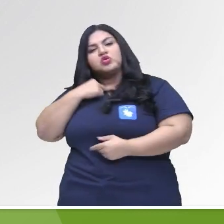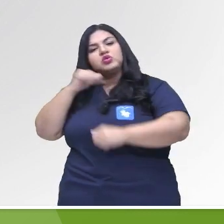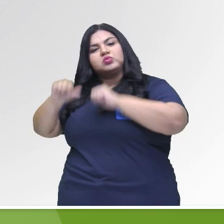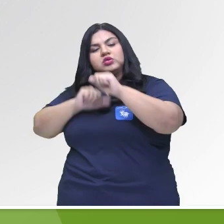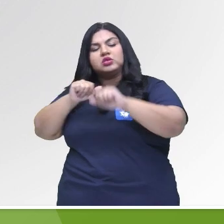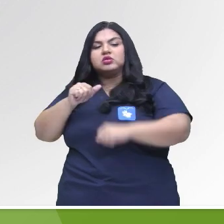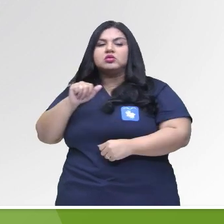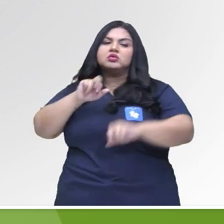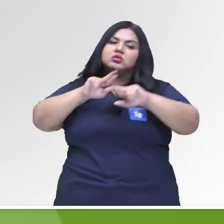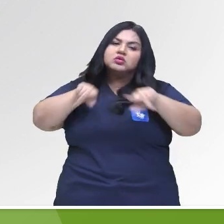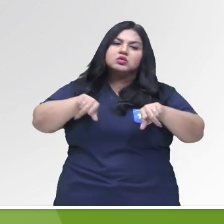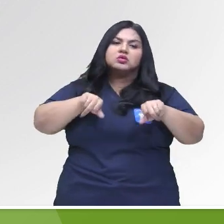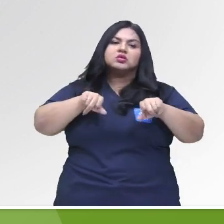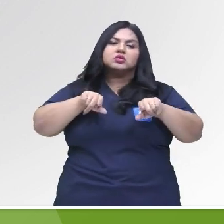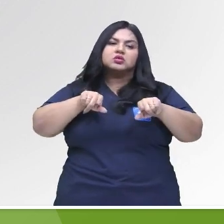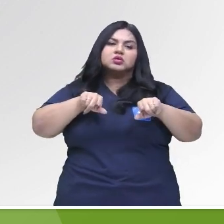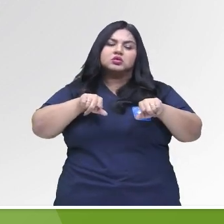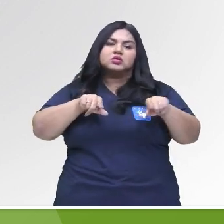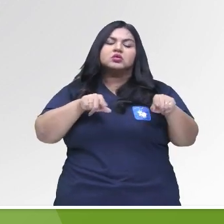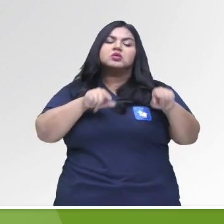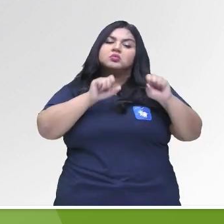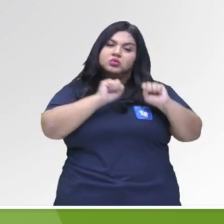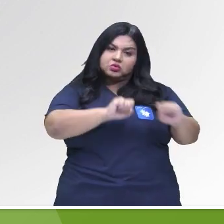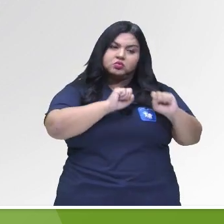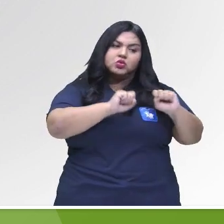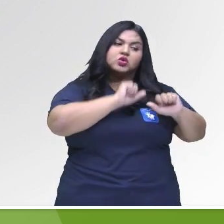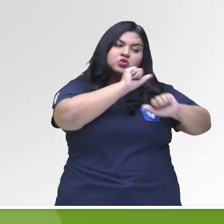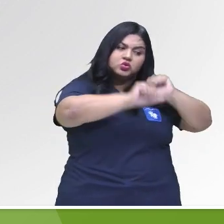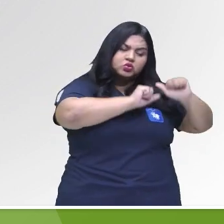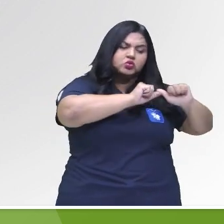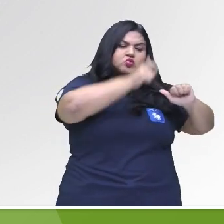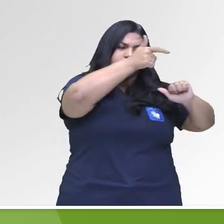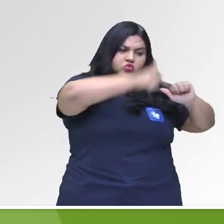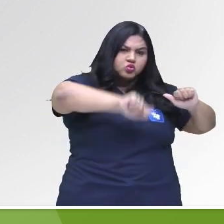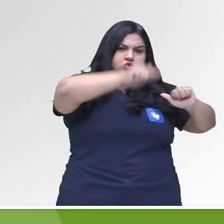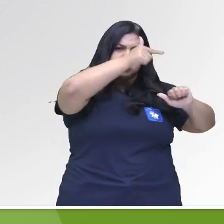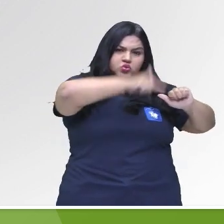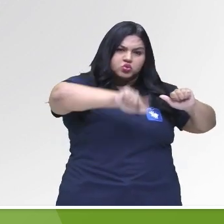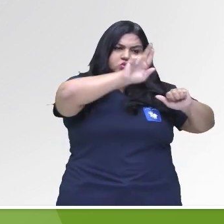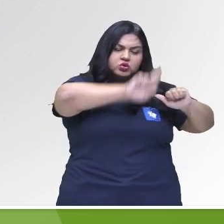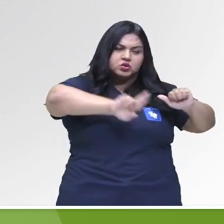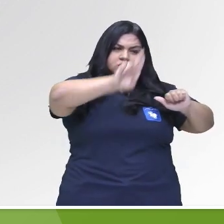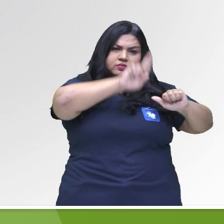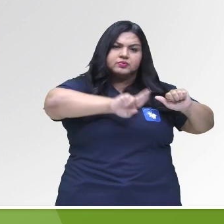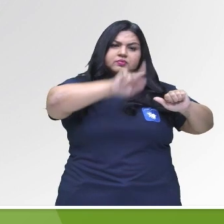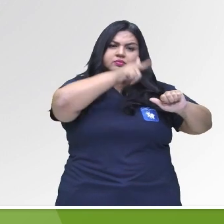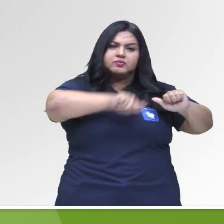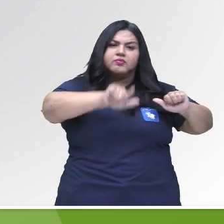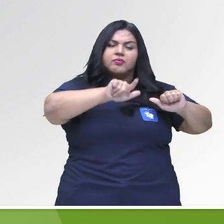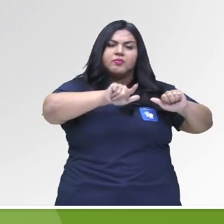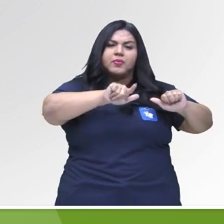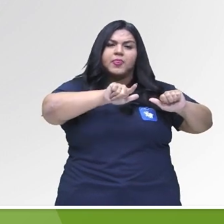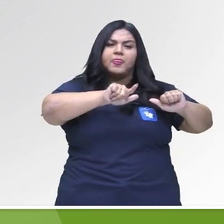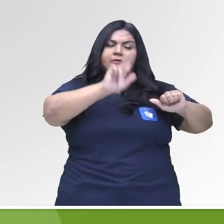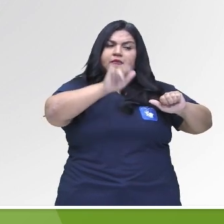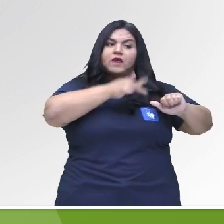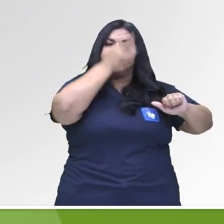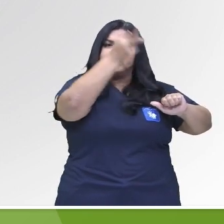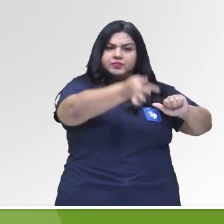diferença basicamente é que um deles pode ser reprocessado, ou seja, pode ser reutilizado